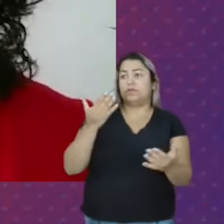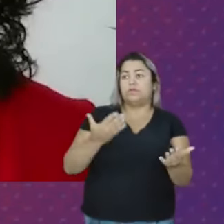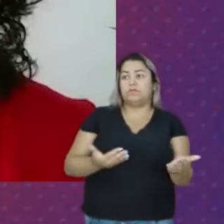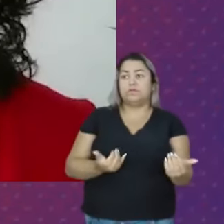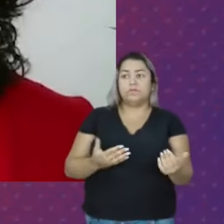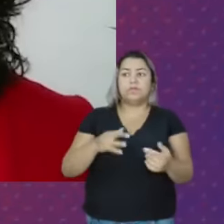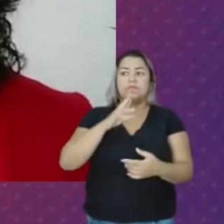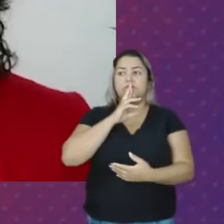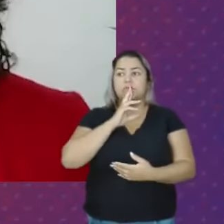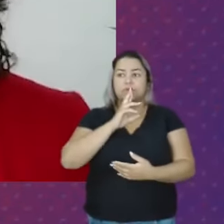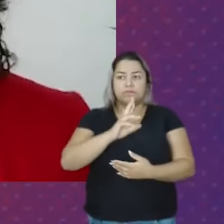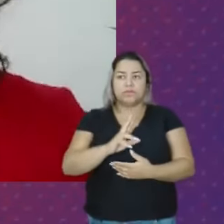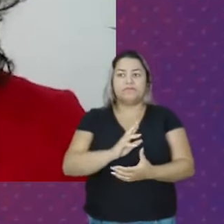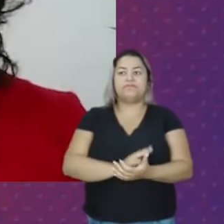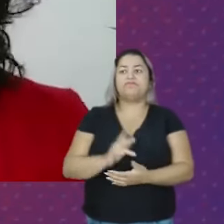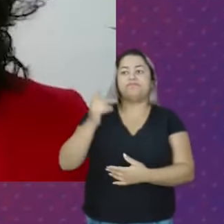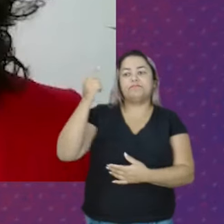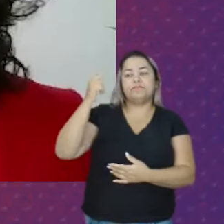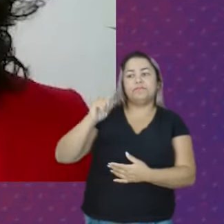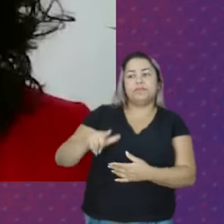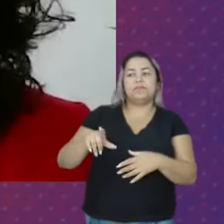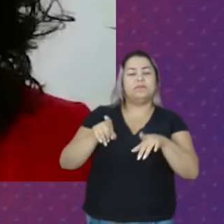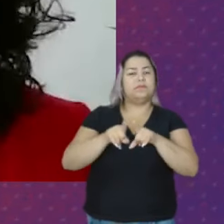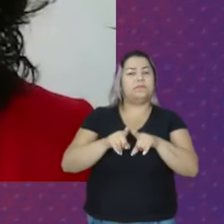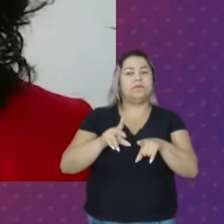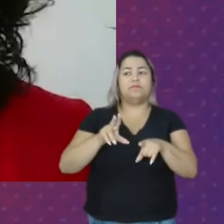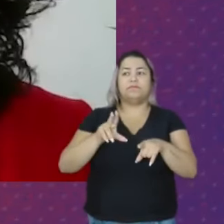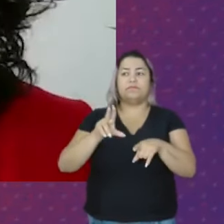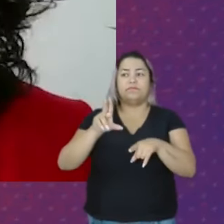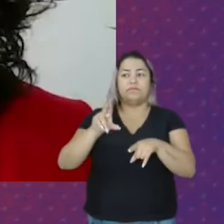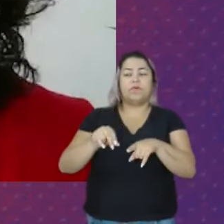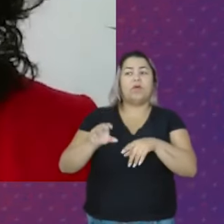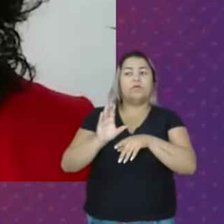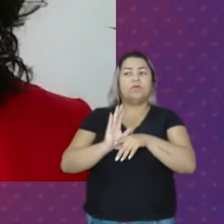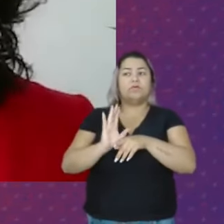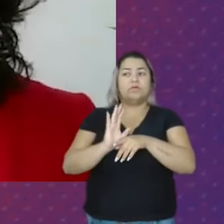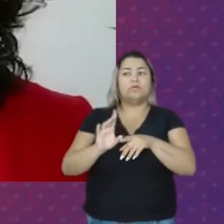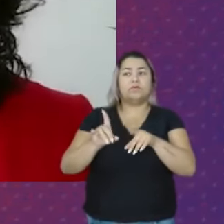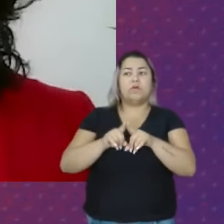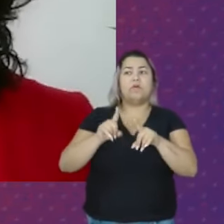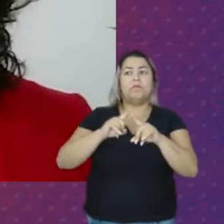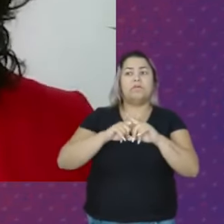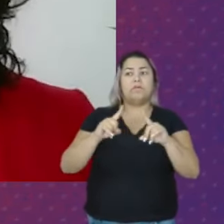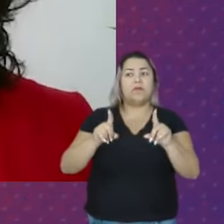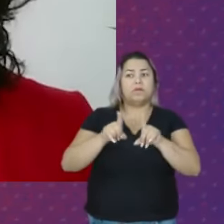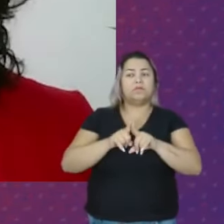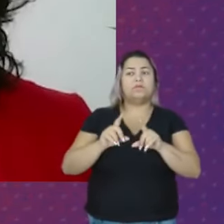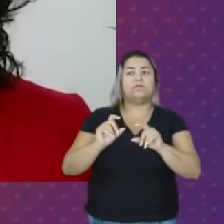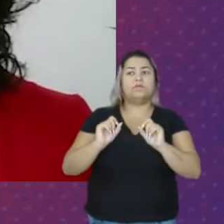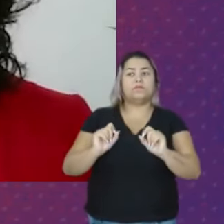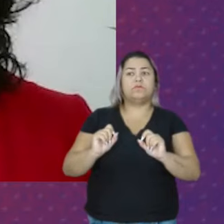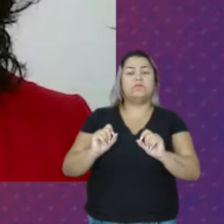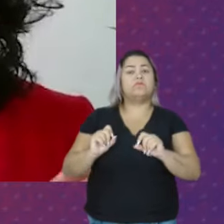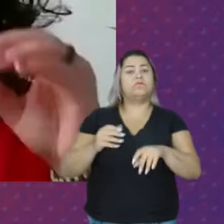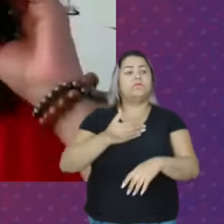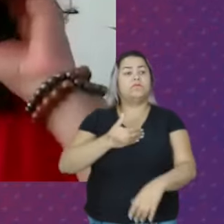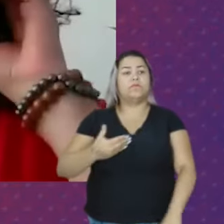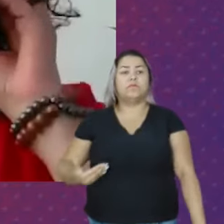responder por isso? Aí é uma outra parte que não cabe ao Conselho Tutelar, mas os órgãos de segurança